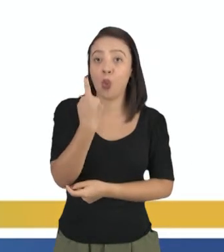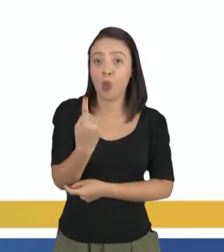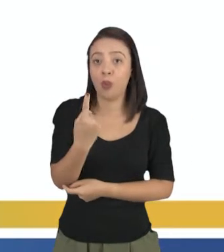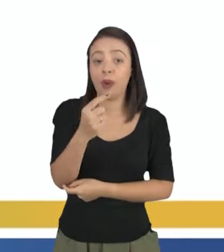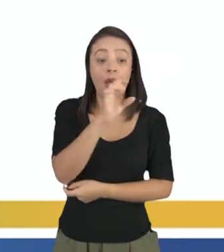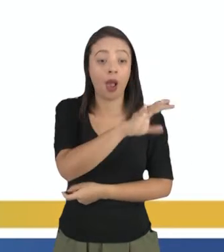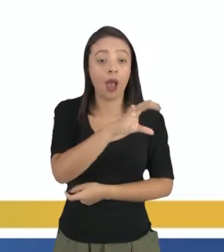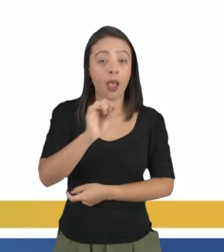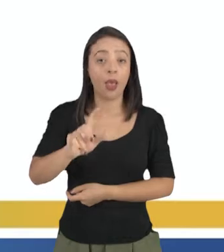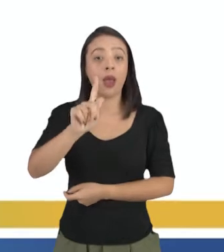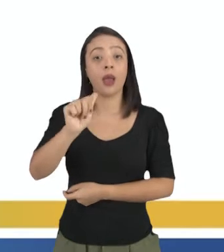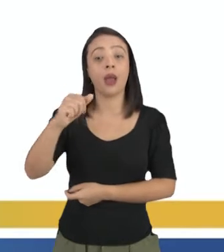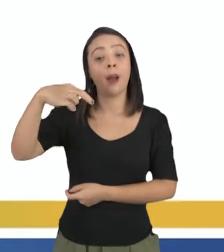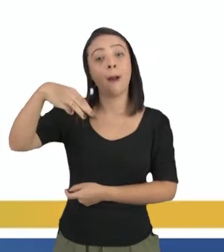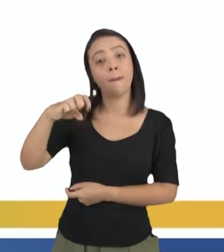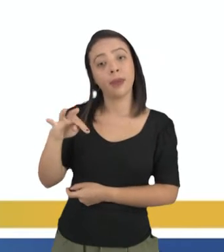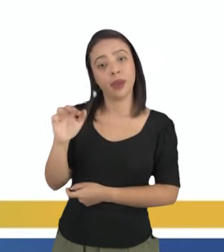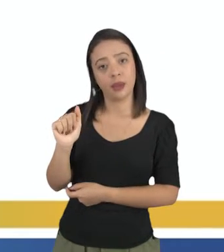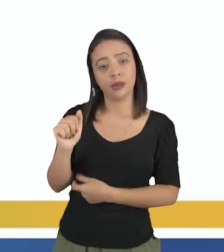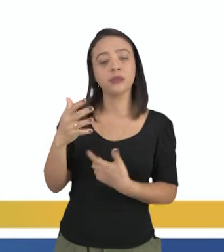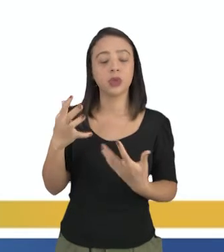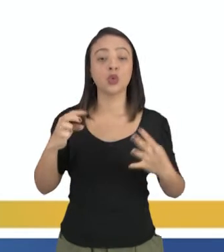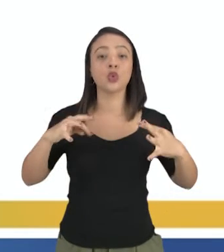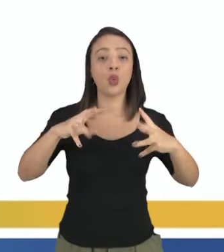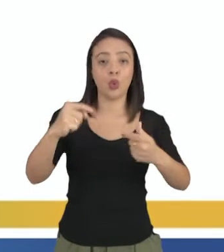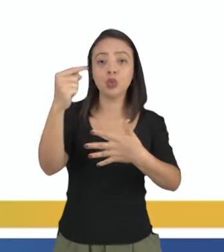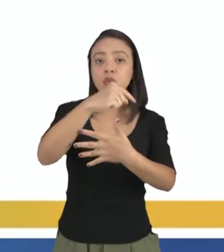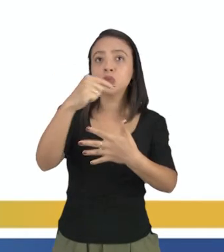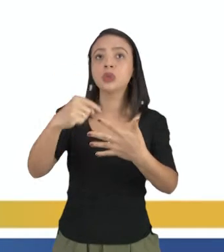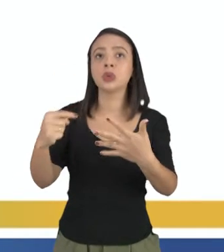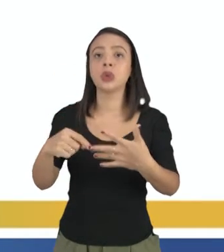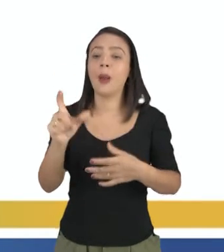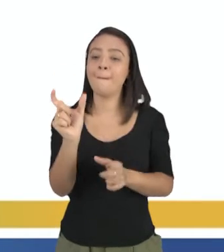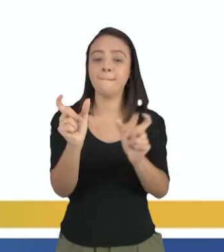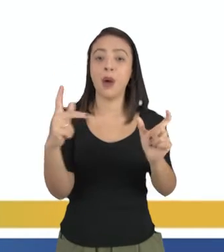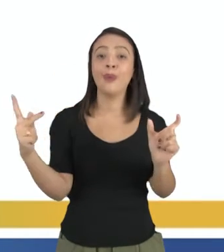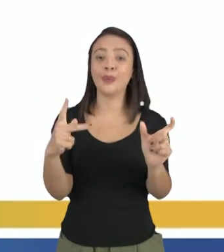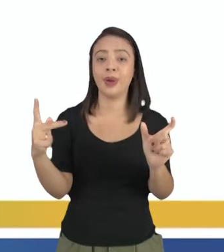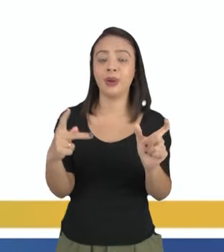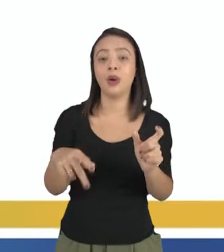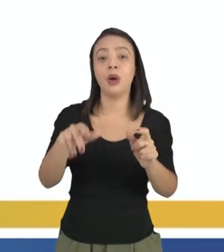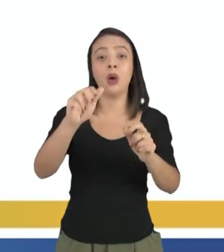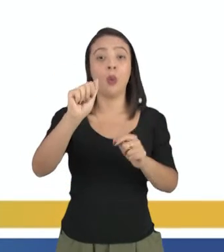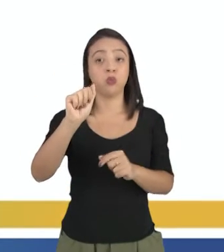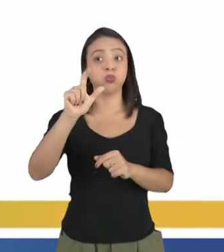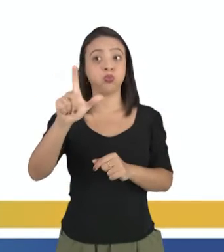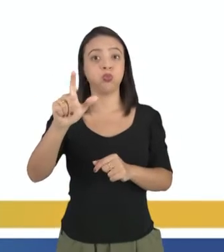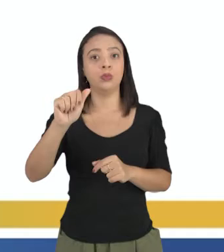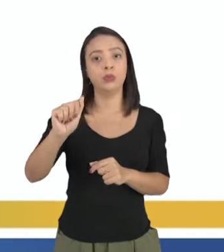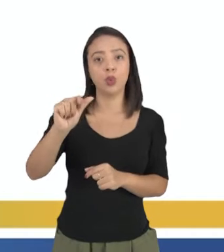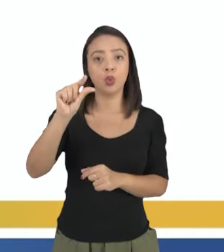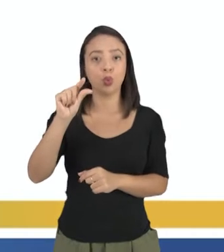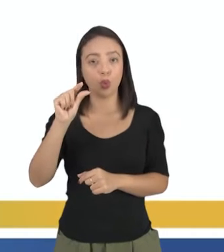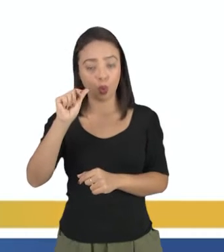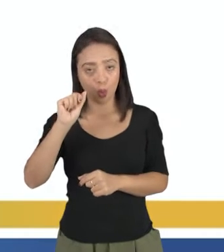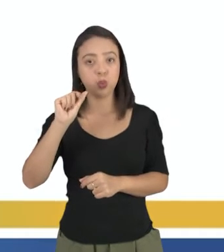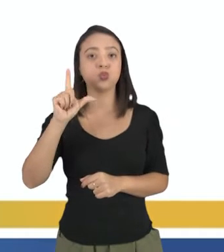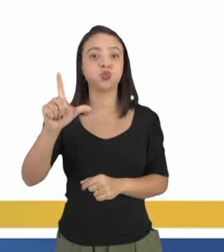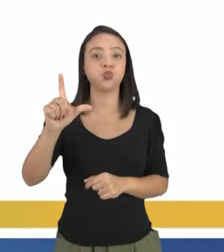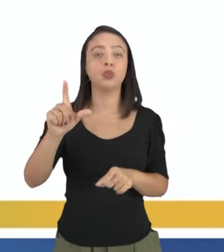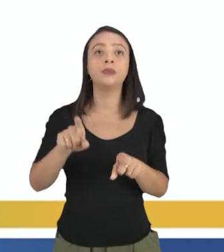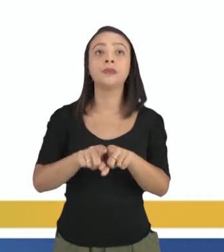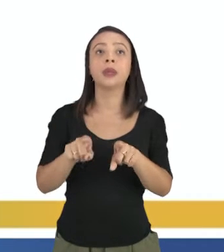para cada gameta, ou seja, os fatores, né, ali os pares de fatores, o azão-azão, o azão-azinho e o azinho-azinho,